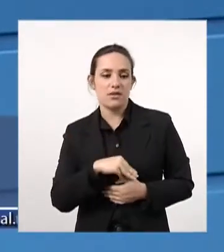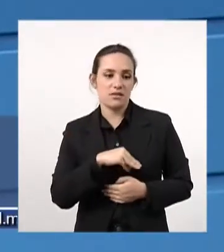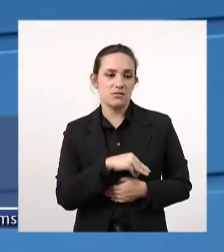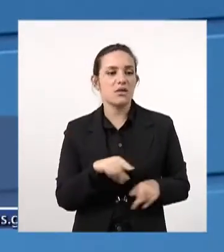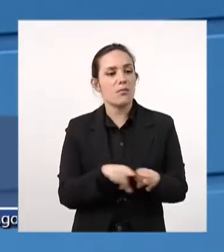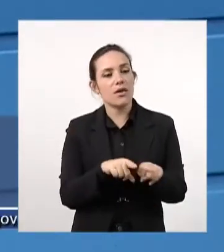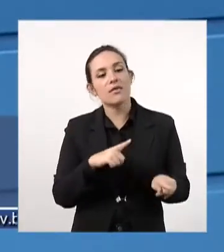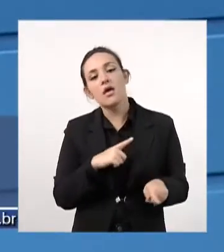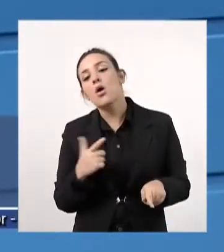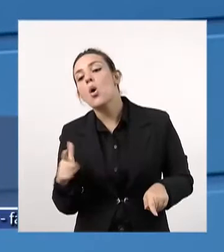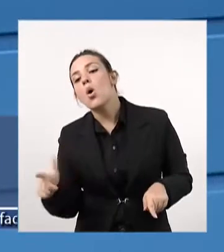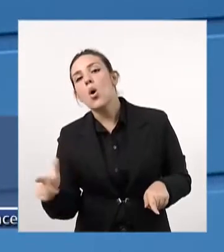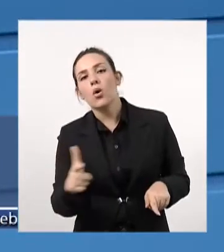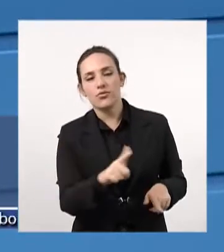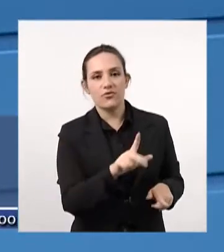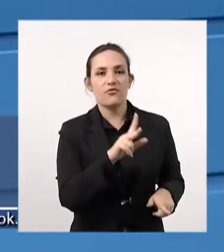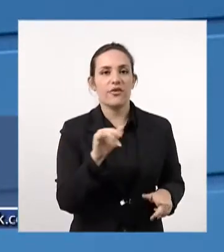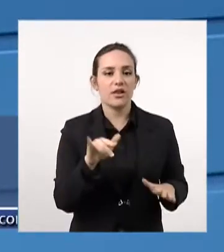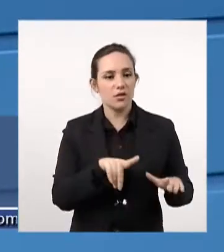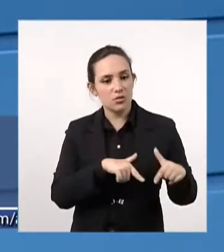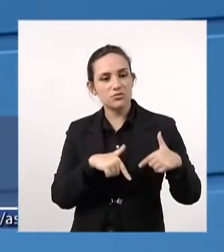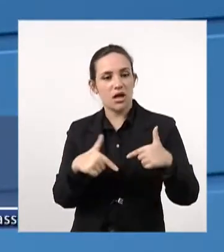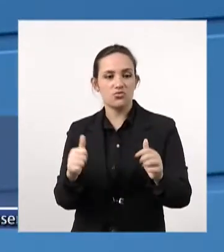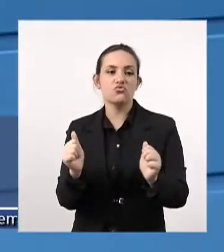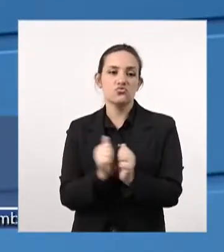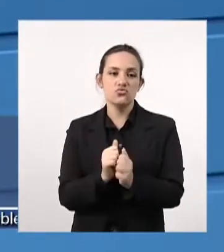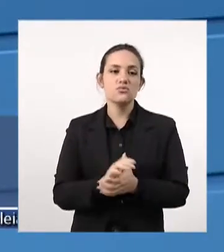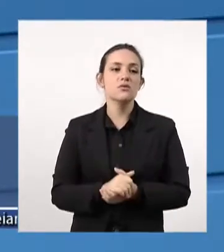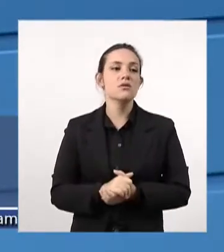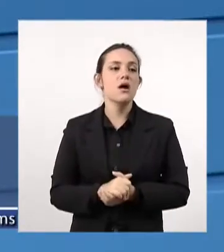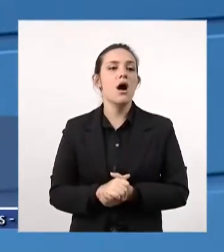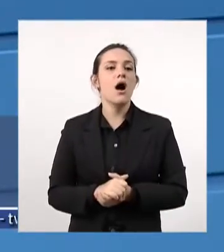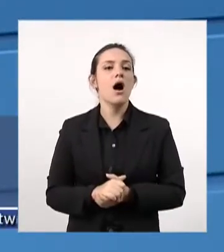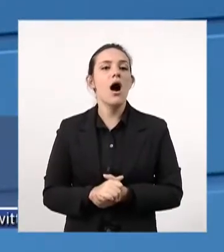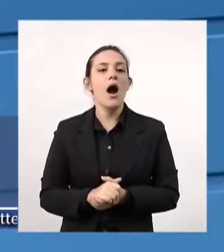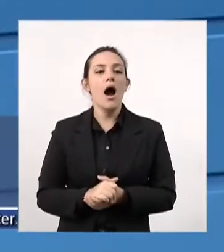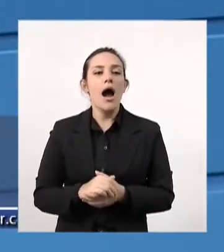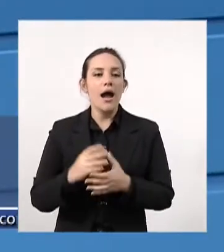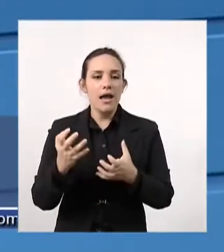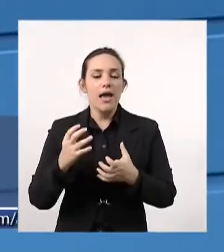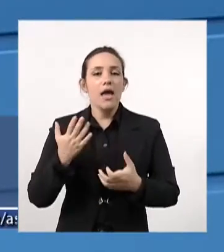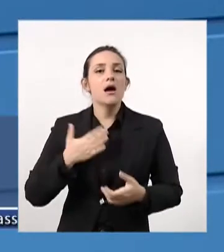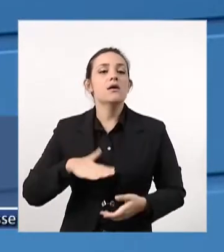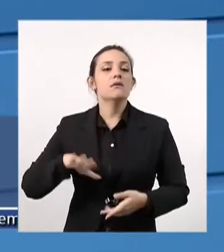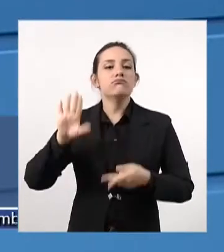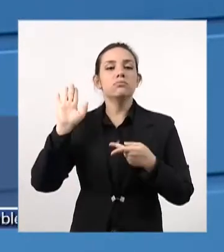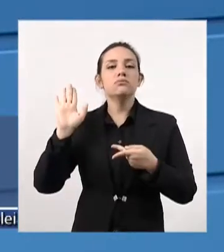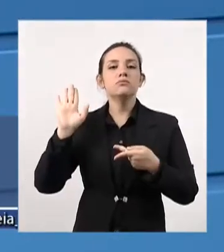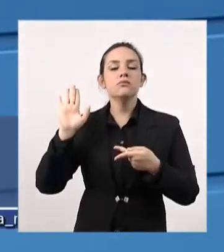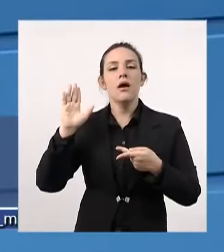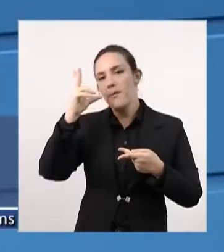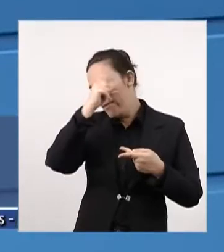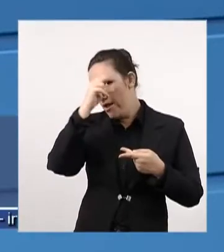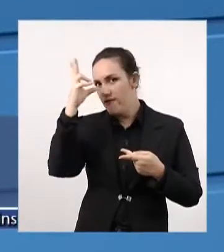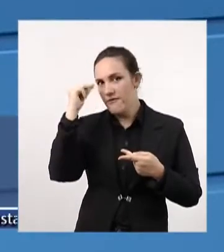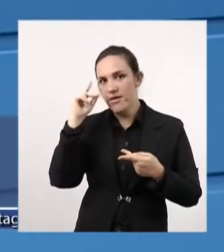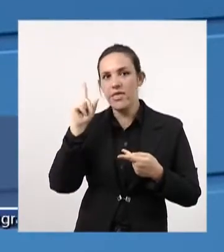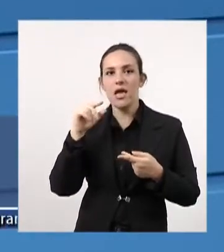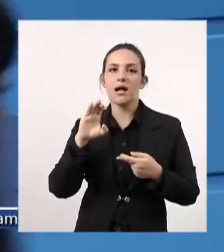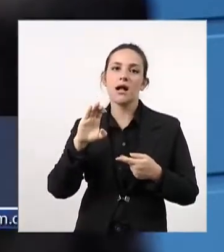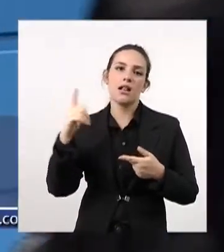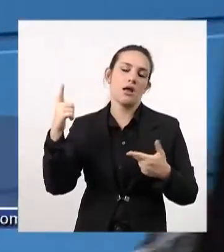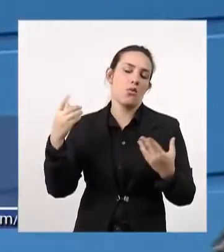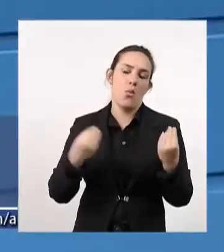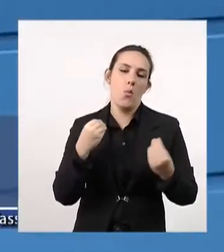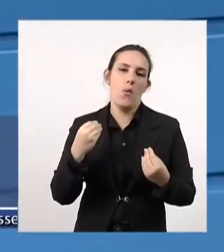outros colegas que estarão pleiteando aí uma candidatura majoritária, é natural que ficaria realmente